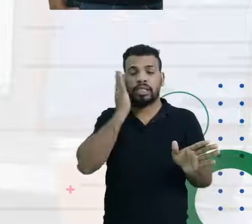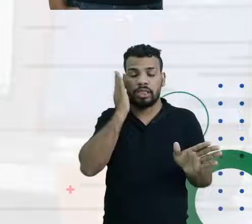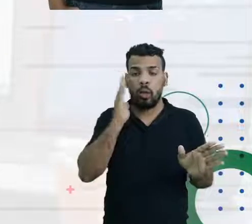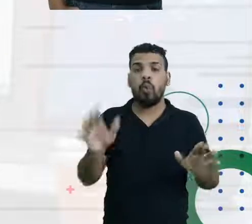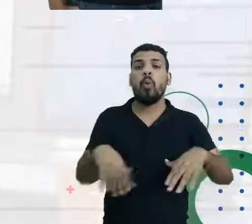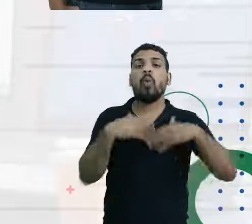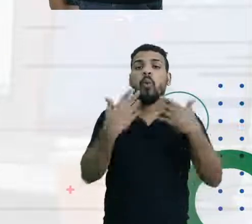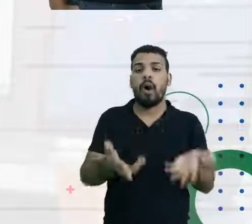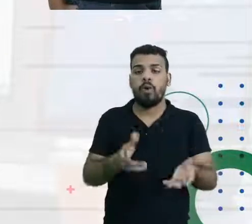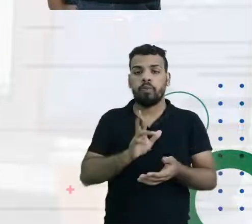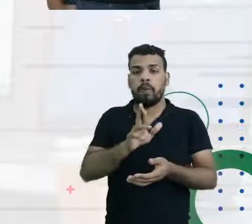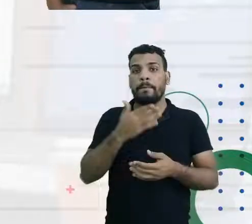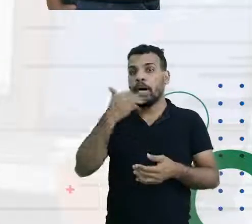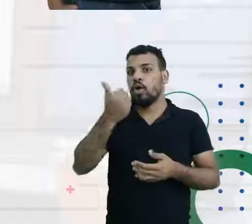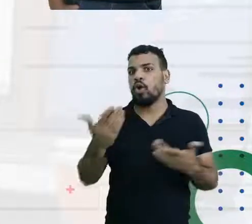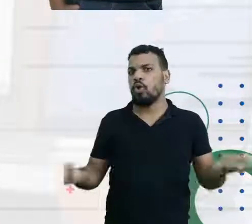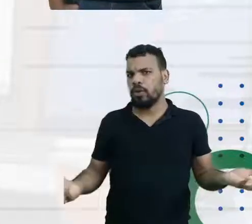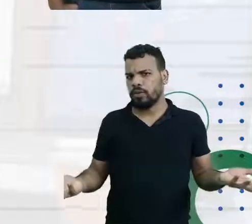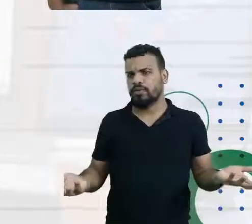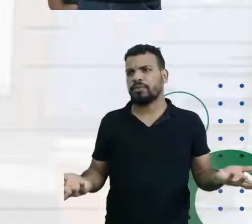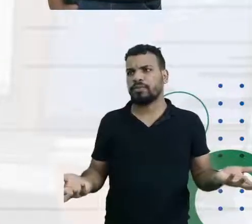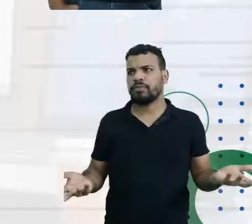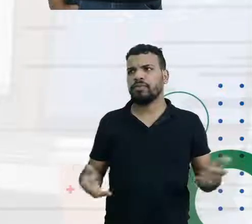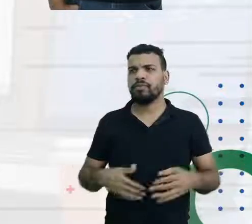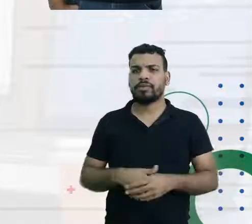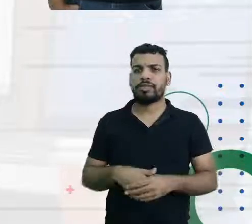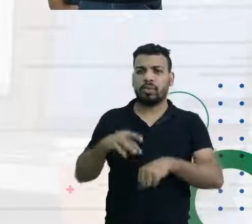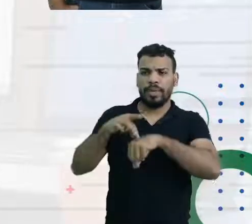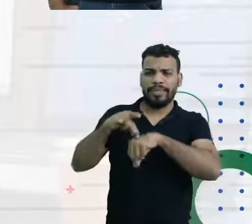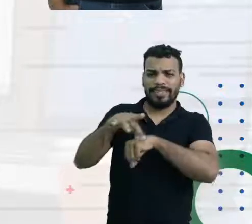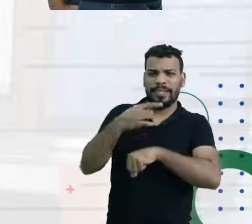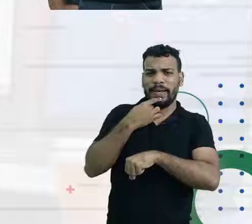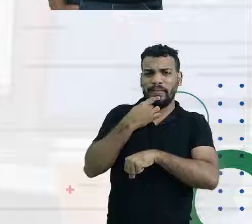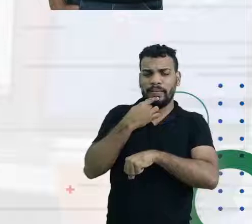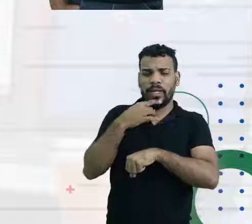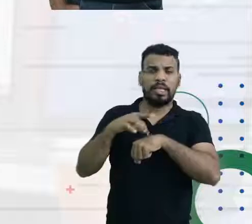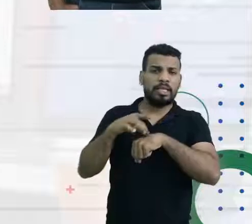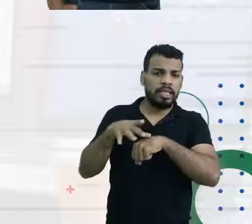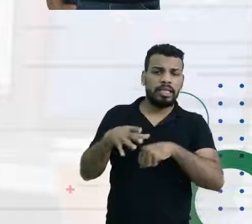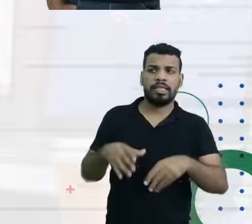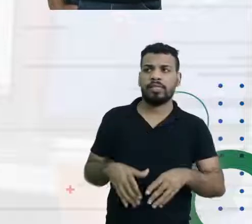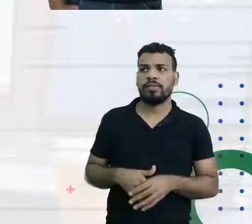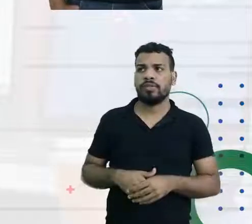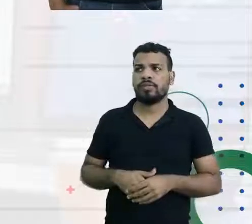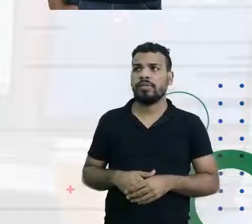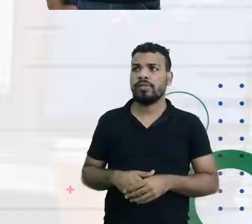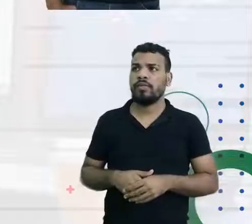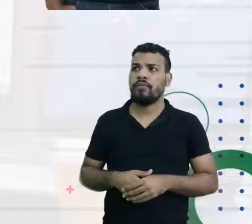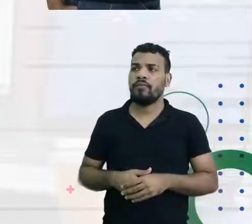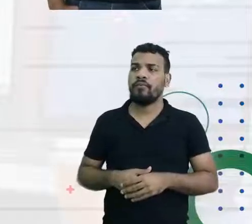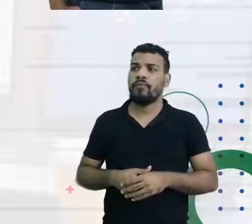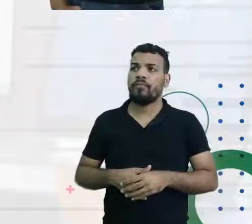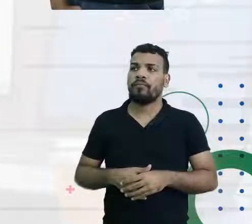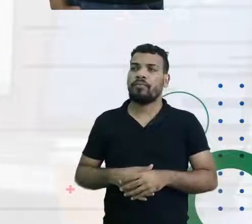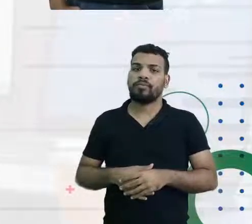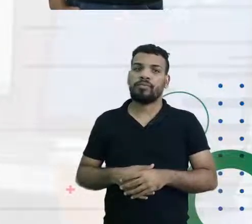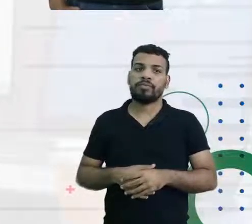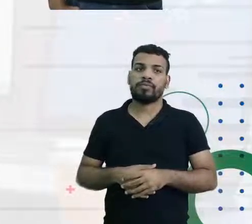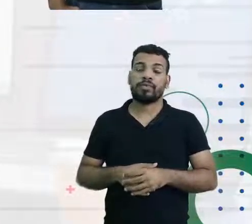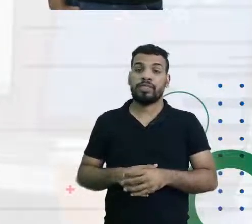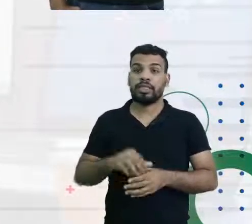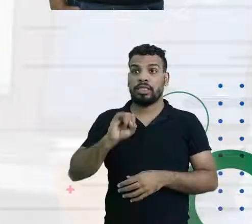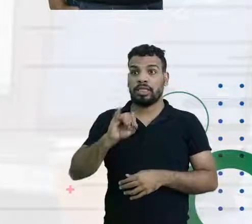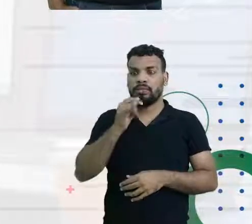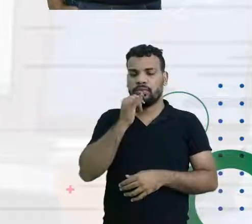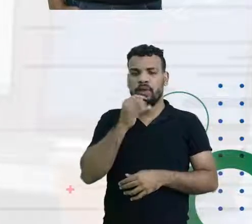nosso game vai ter. Mas eu trouxe uma diquinha mesmo, uma se a gente for produzir um jogo em